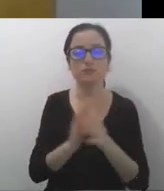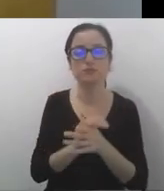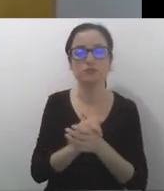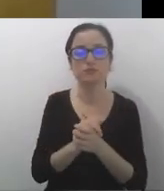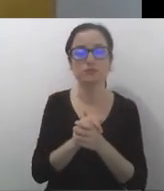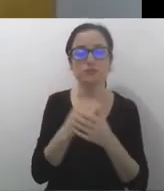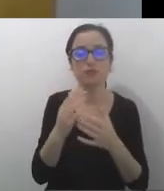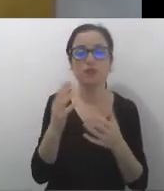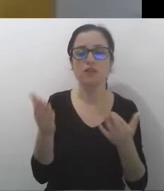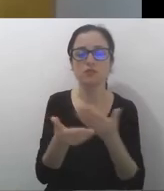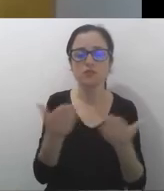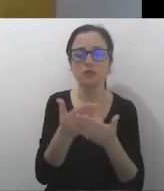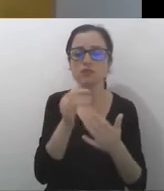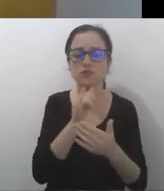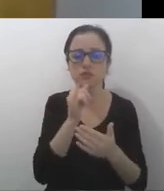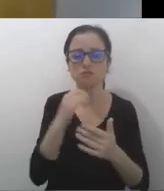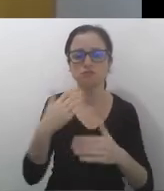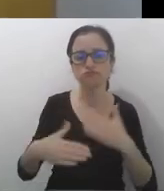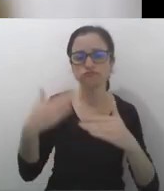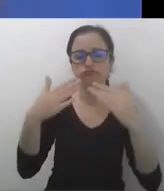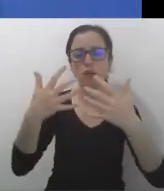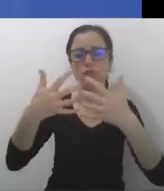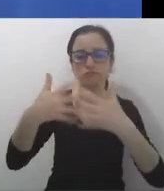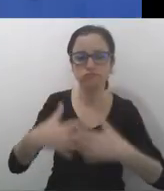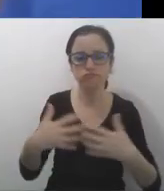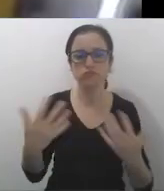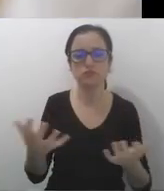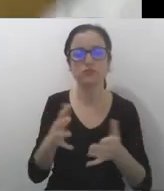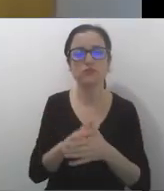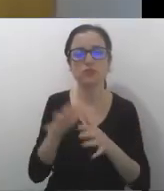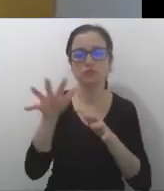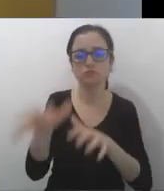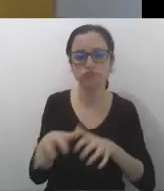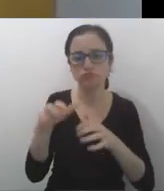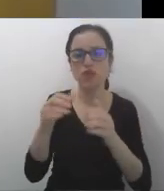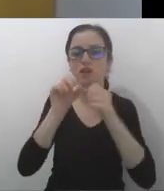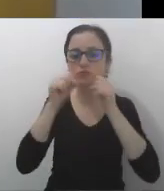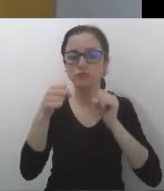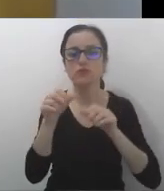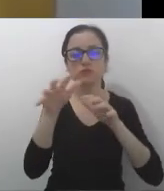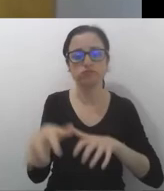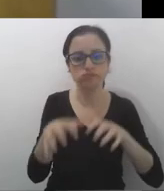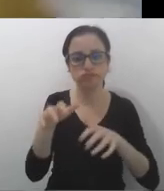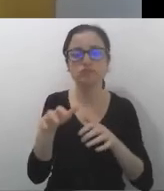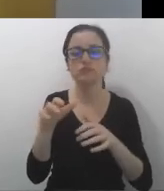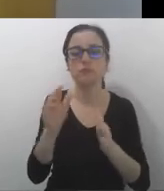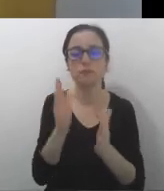máquinas para colheita de cana, máquinas para colheita de mandioca, todos os programas de combustível